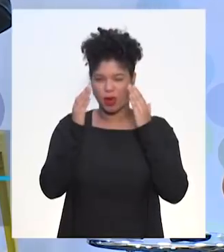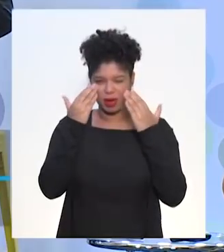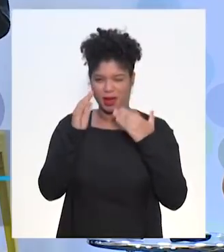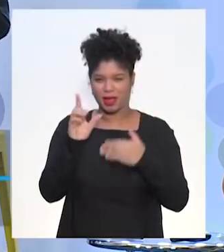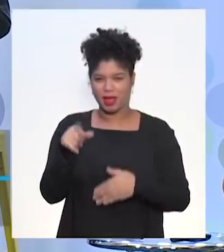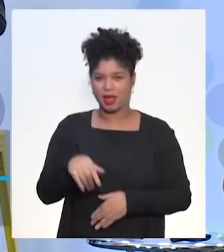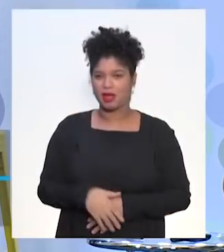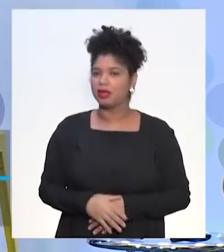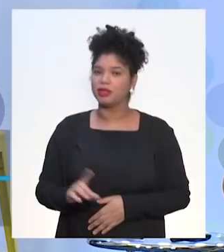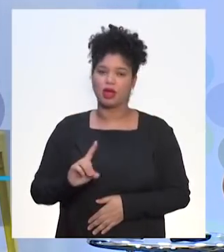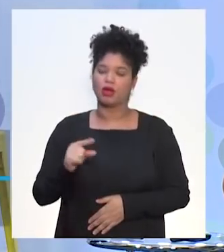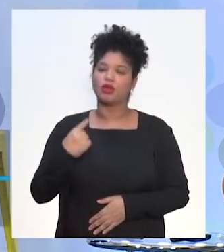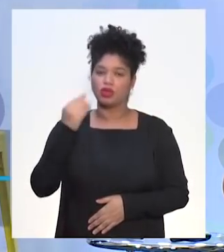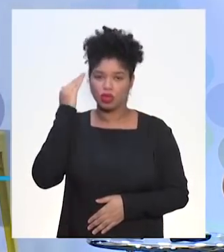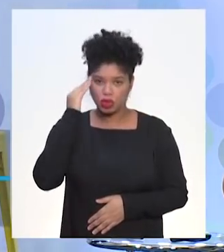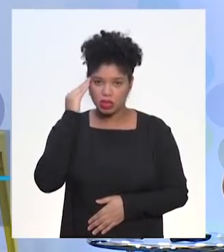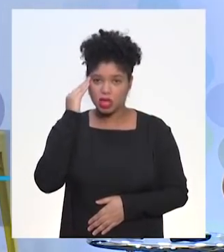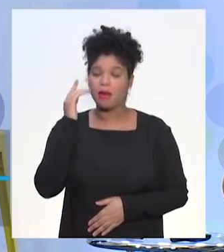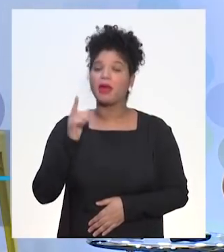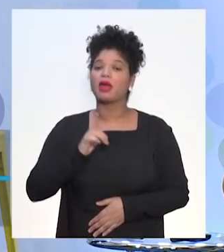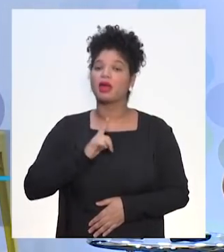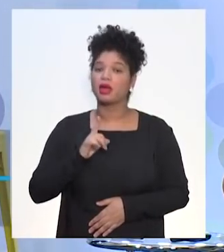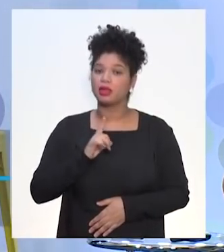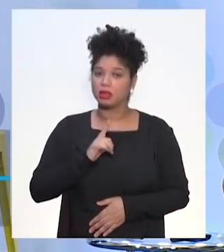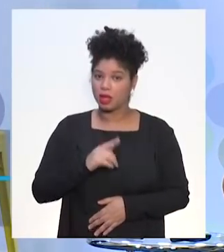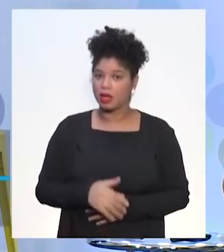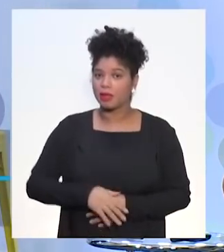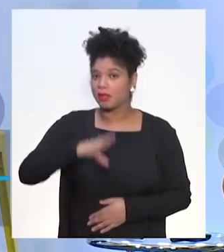que na ideologia hitlerista, esse grande